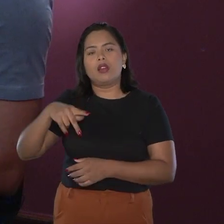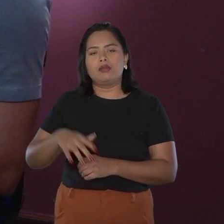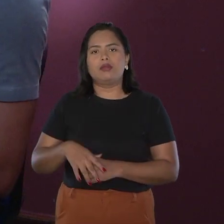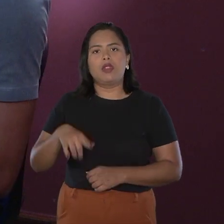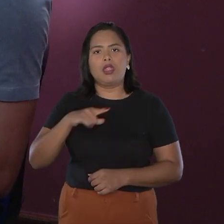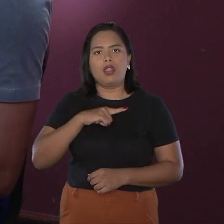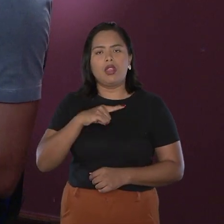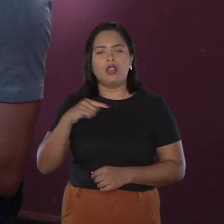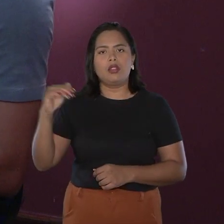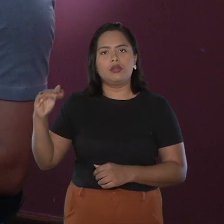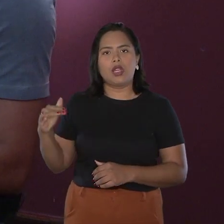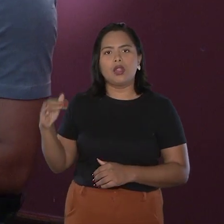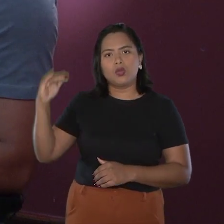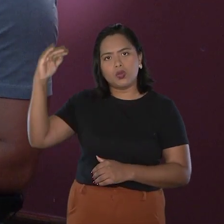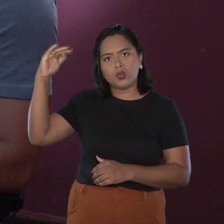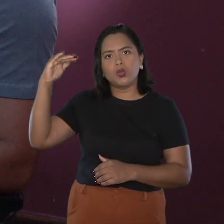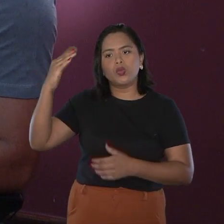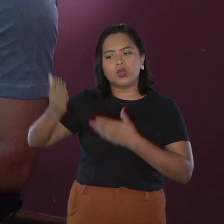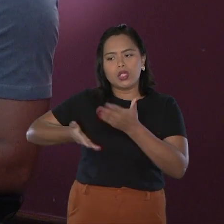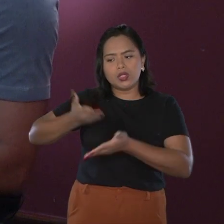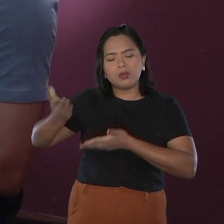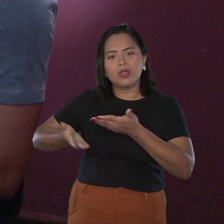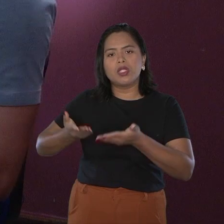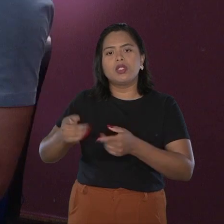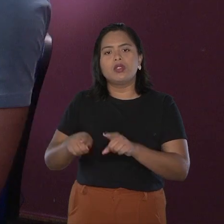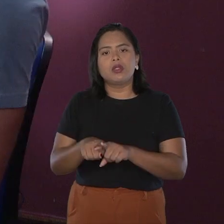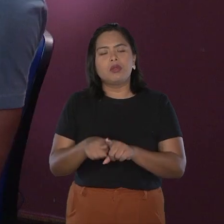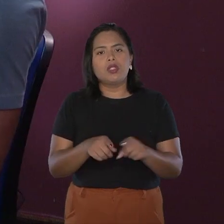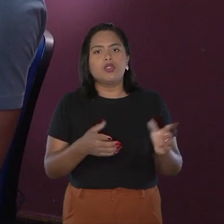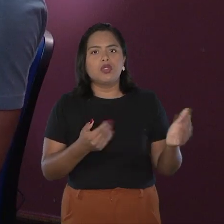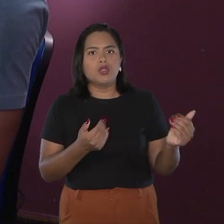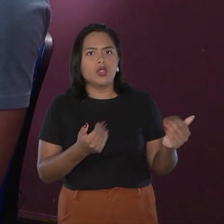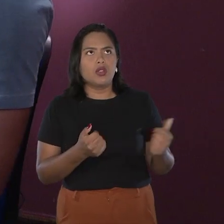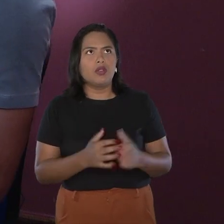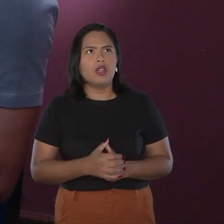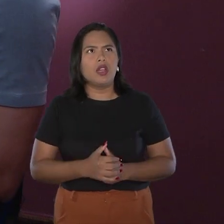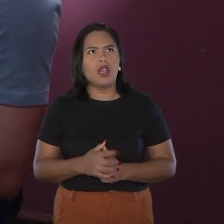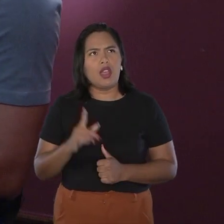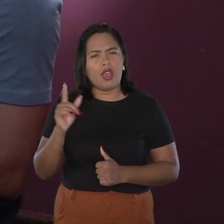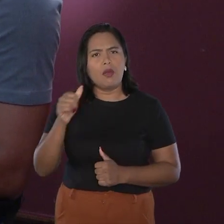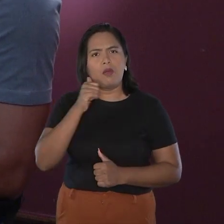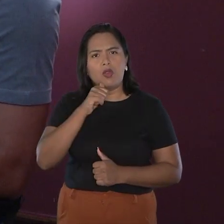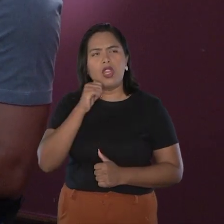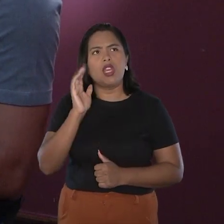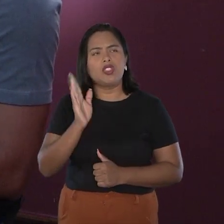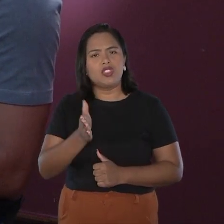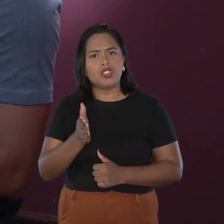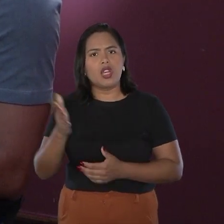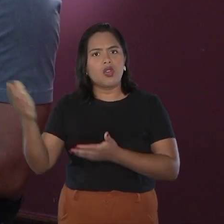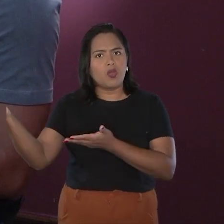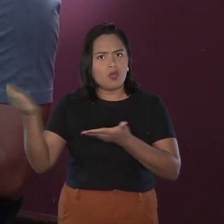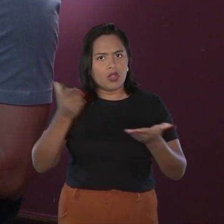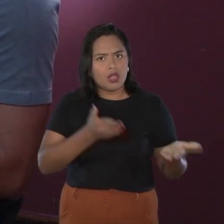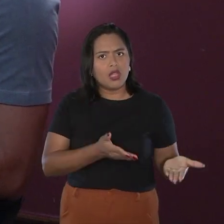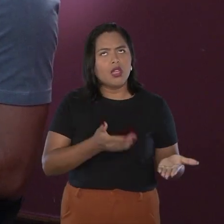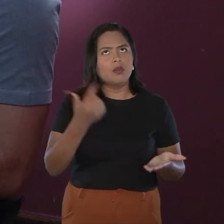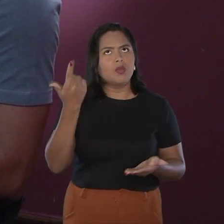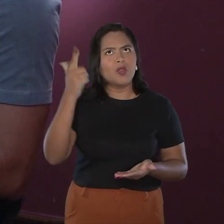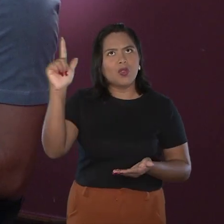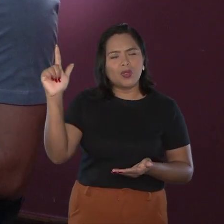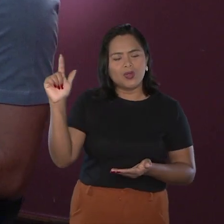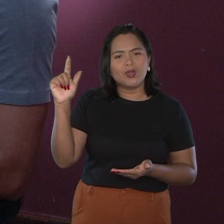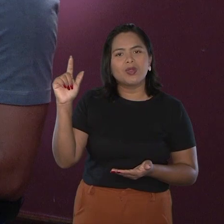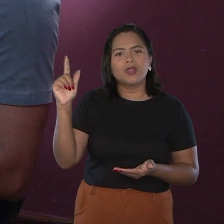adultos e jovens é uma ela já veio inclusive né que a gente arrastou ela